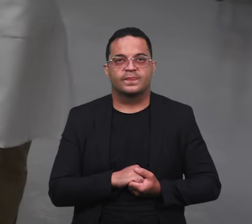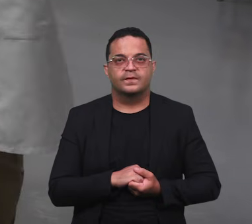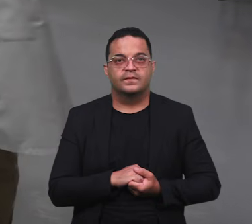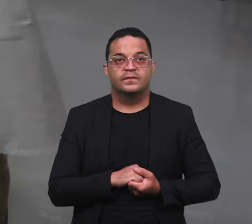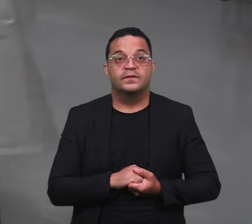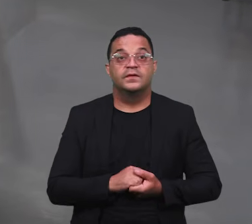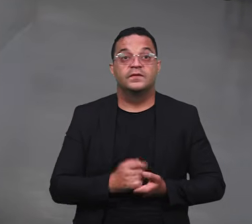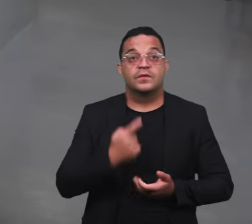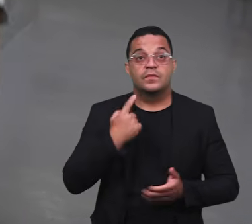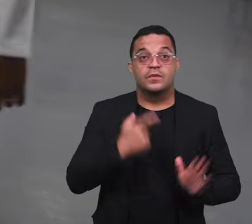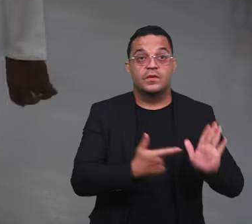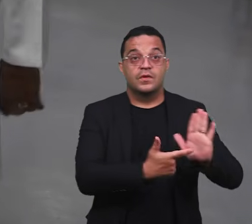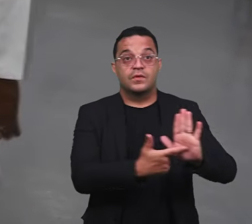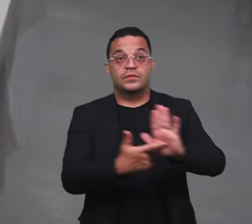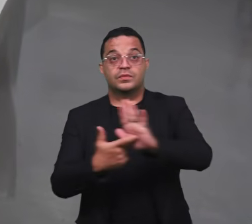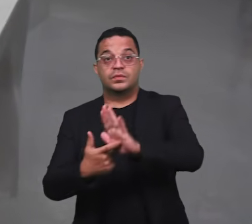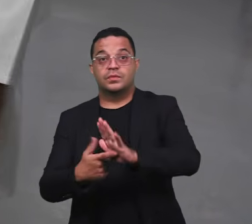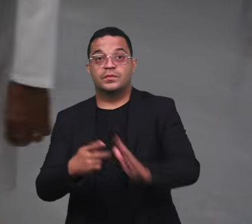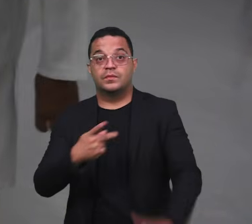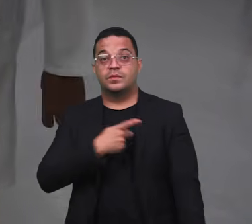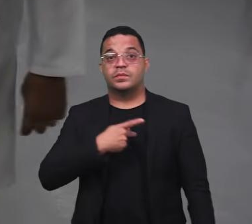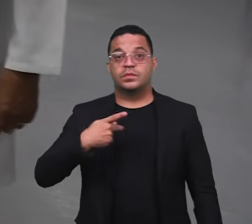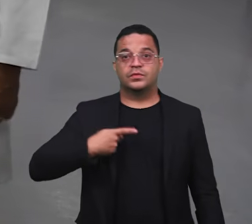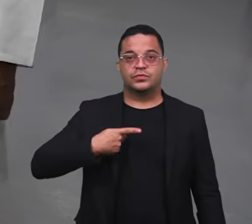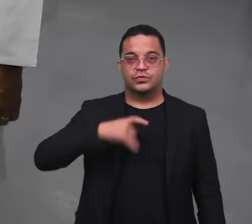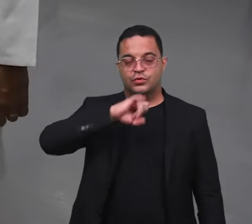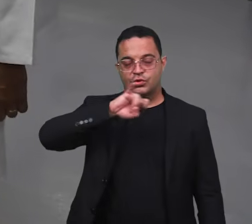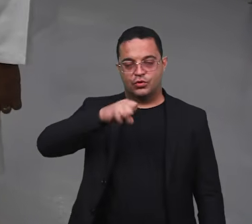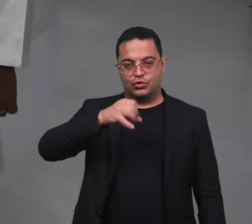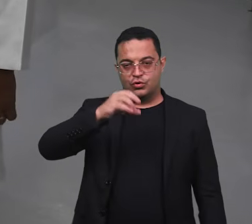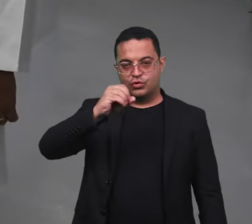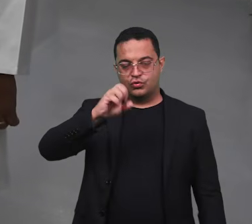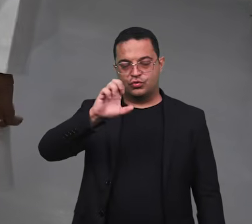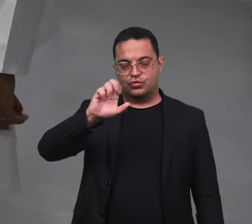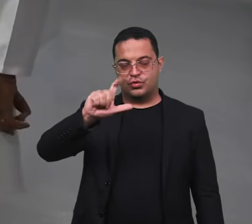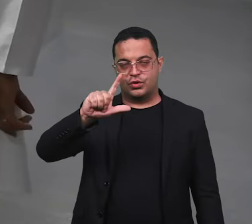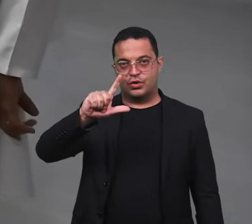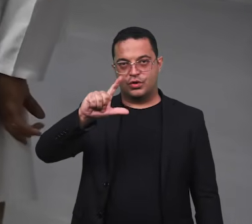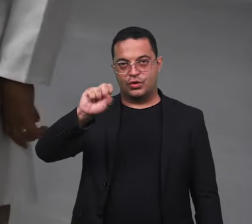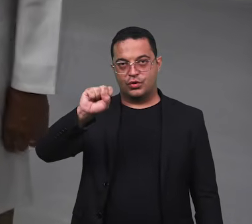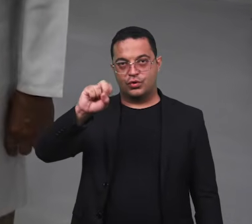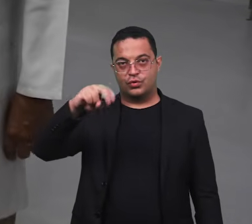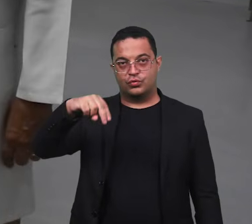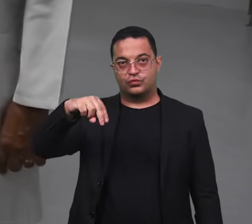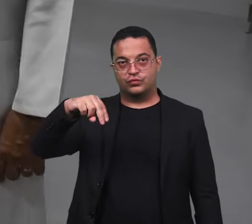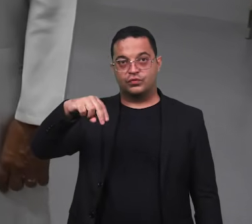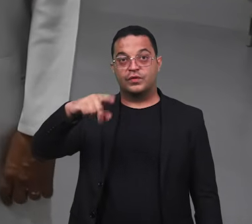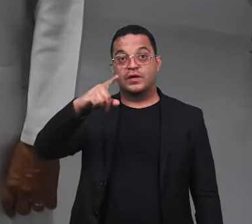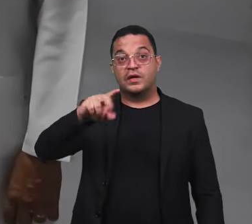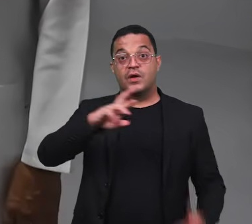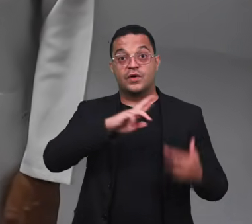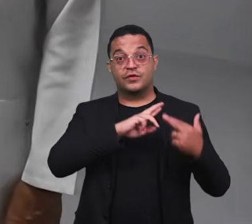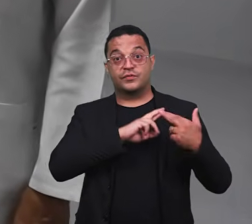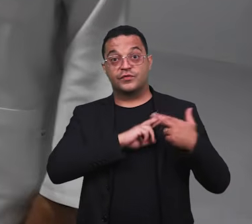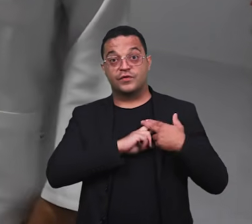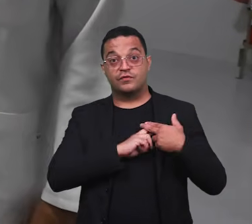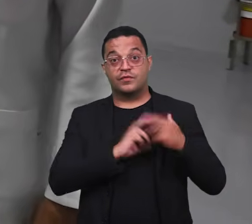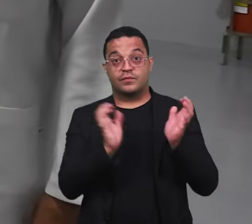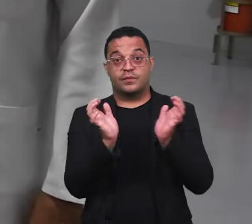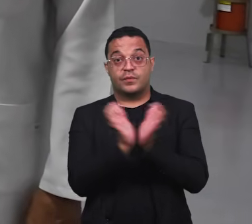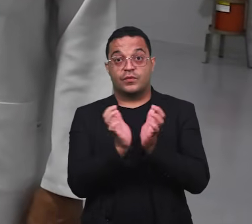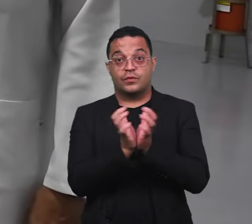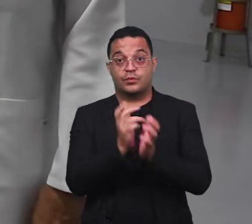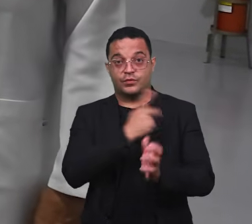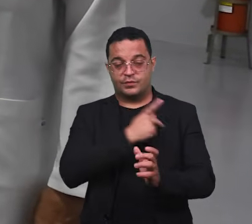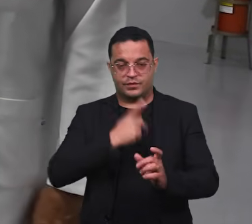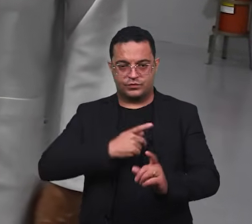Bom, aqui então nós temos aqui o pastor Joelson, que é responsável pela comissão de oração aqui do Manaim, em que ele mesmo faz